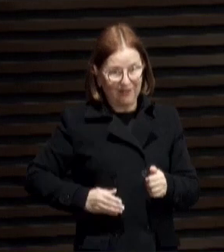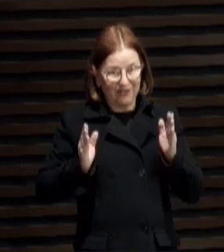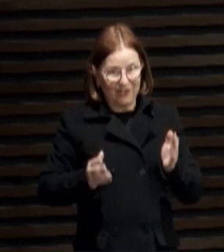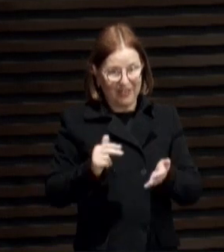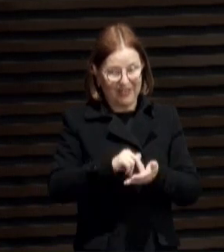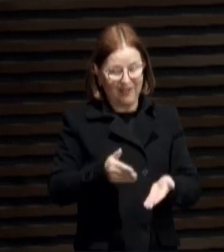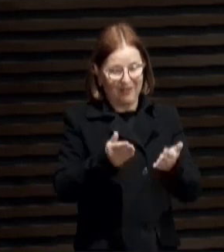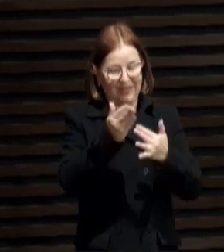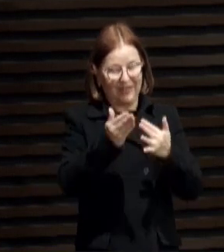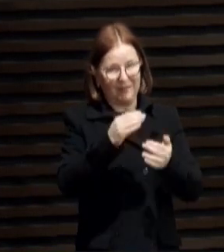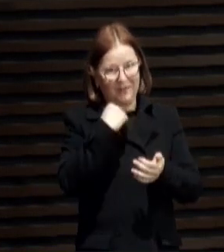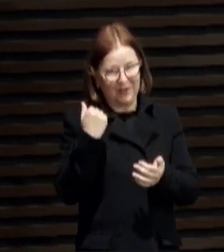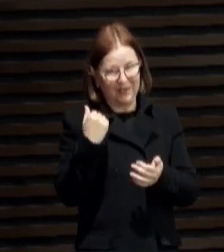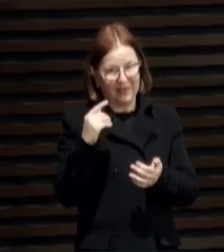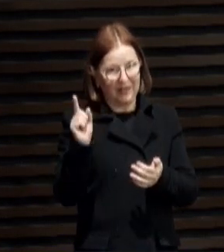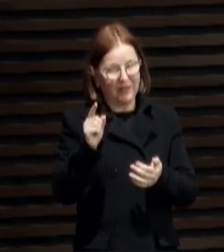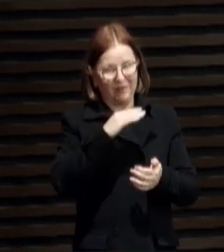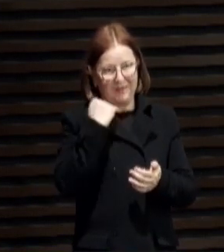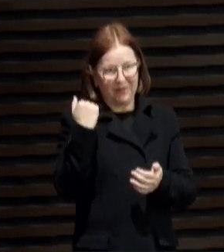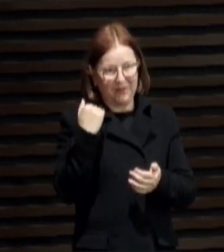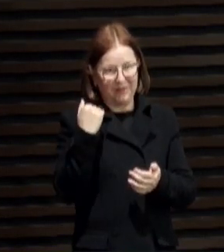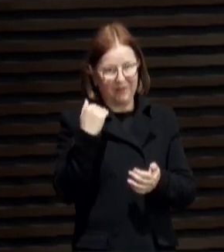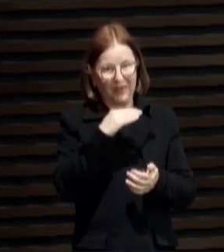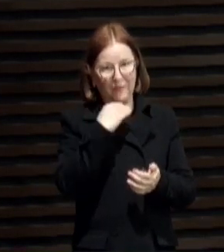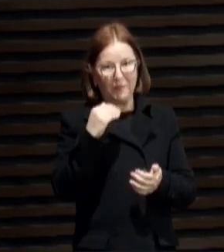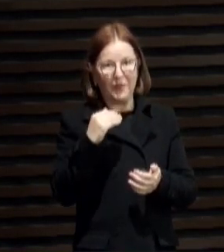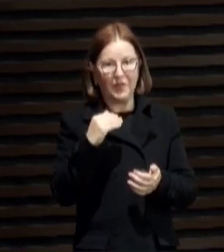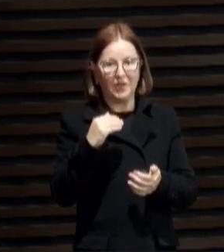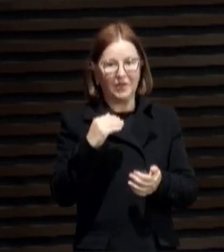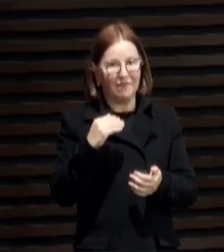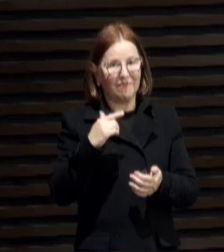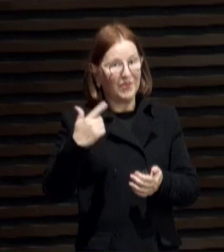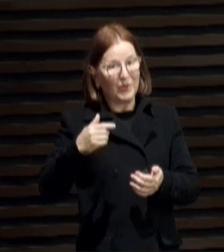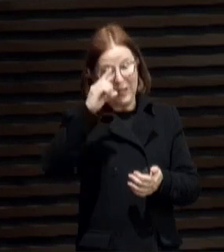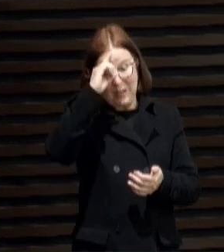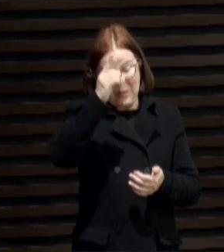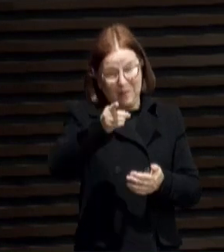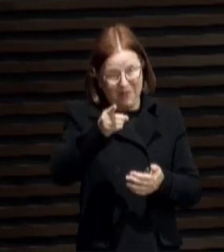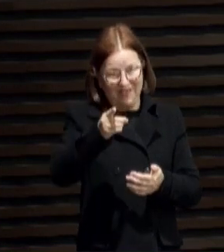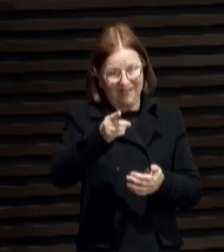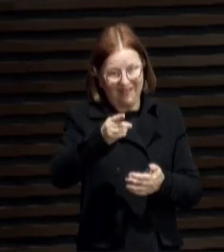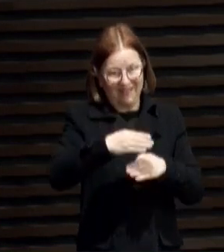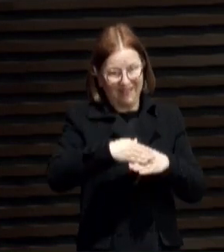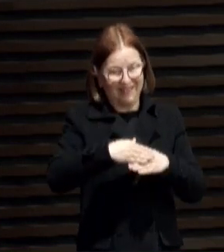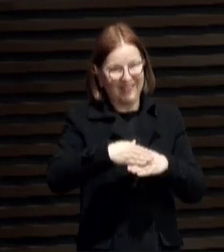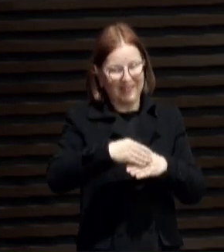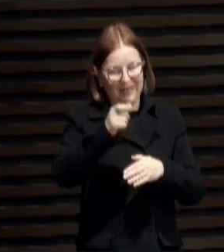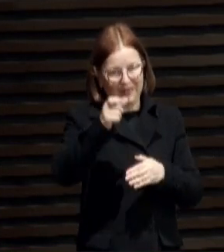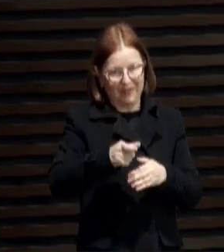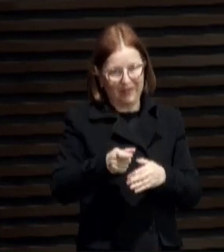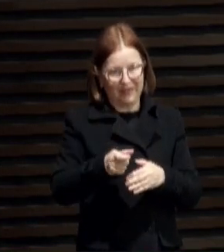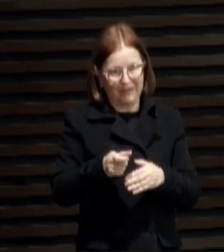dentre os mortos, já não morre. A morte já não tem domínio sobre ele, pois quanto a ter morrido, de